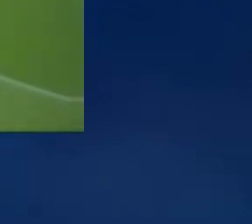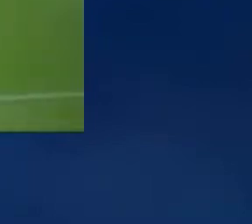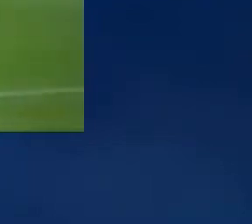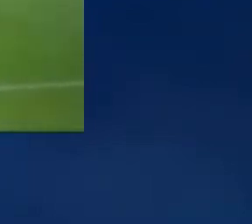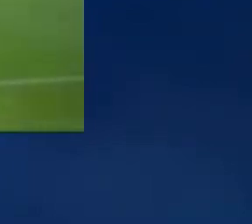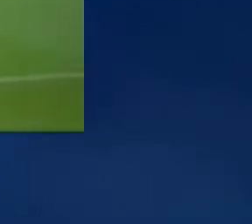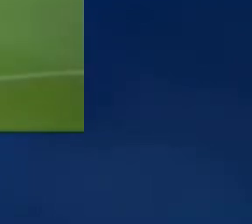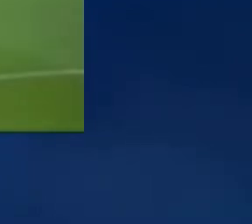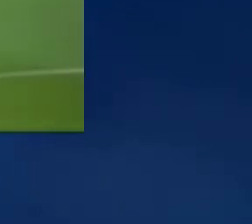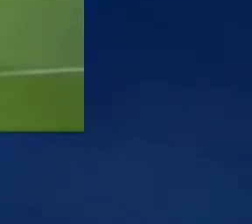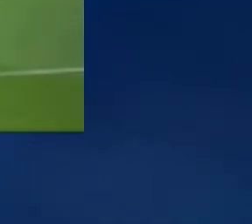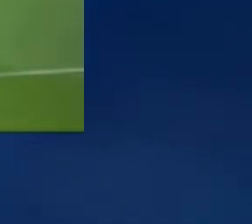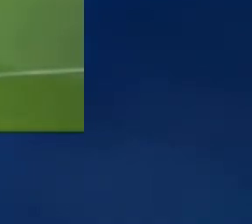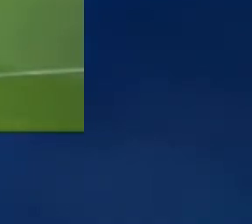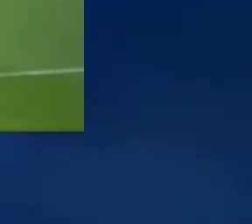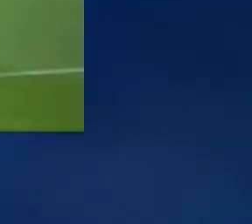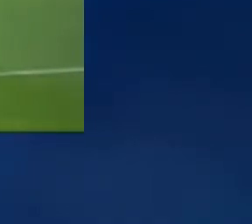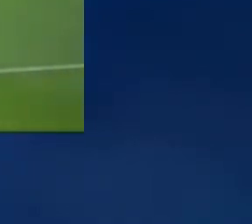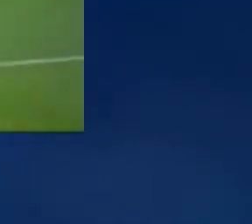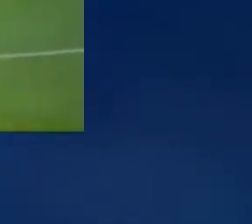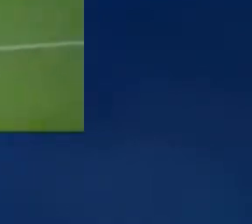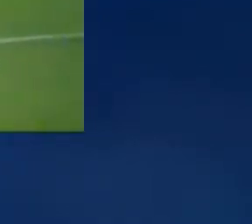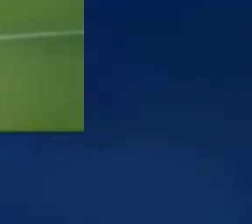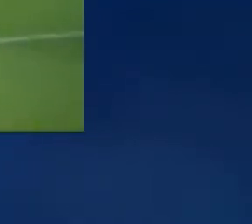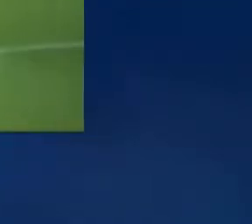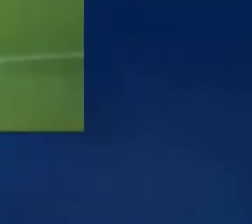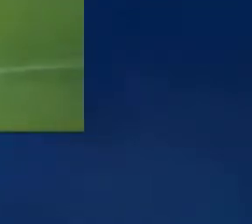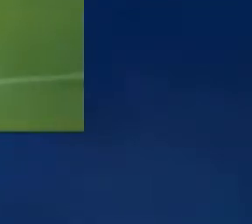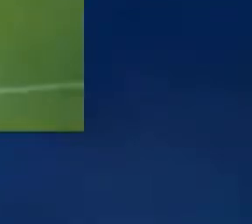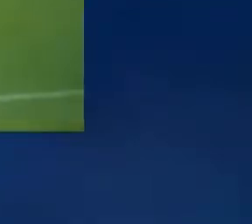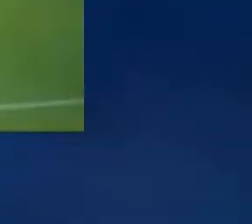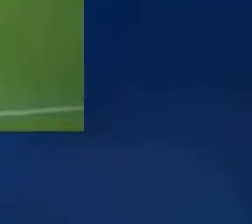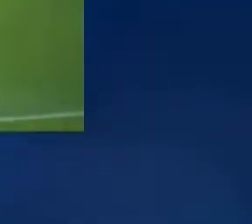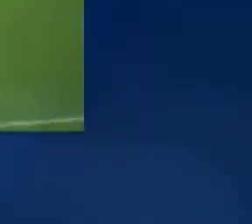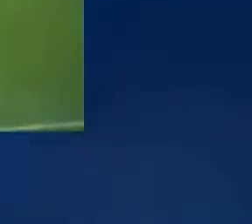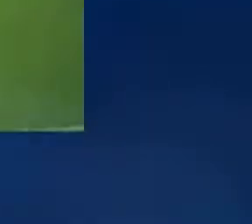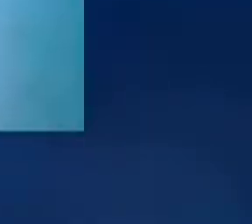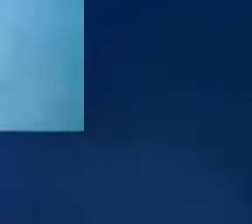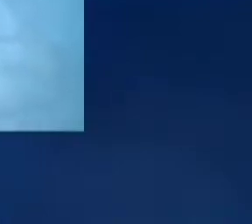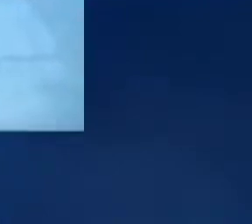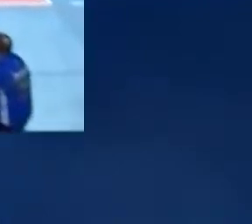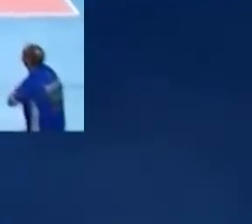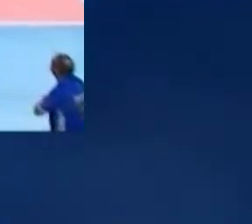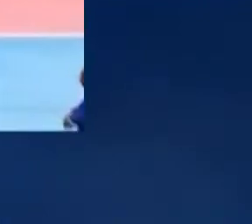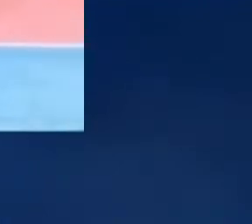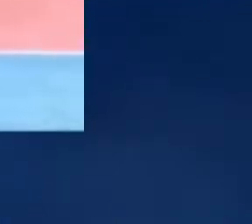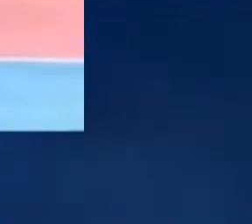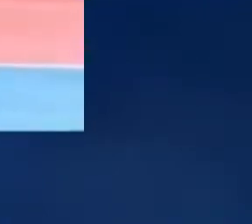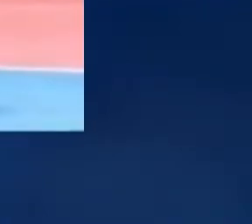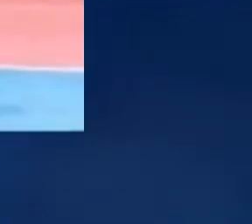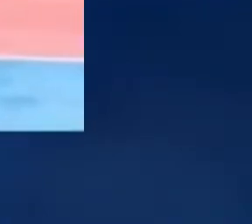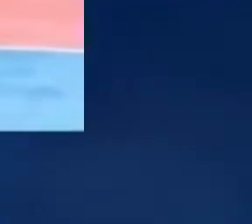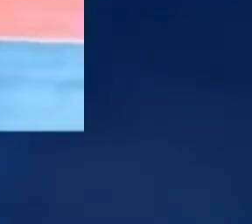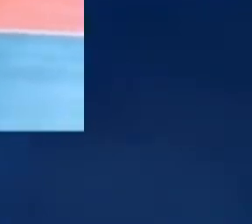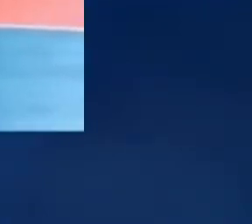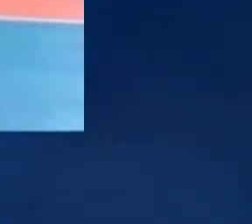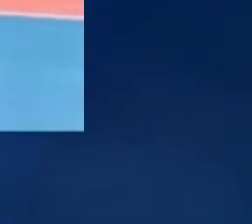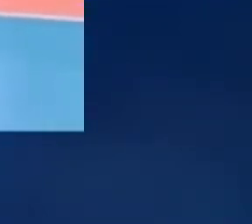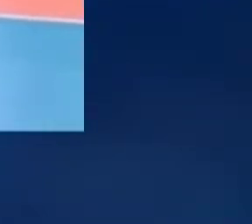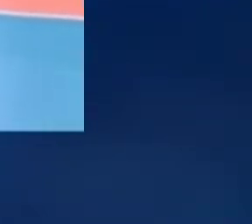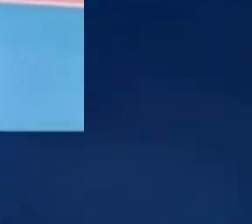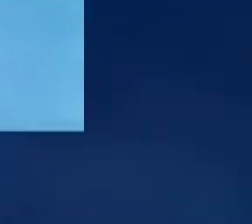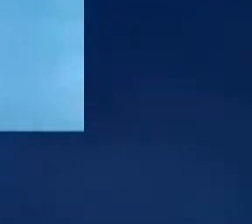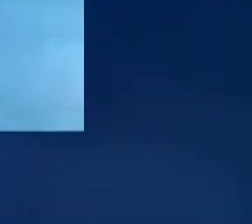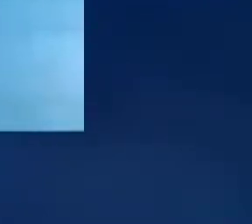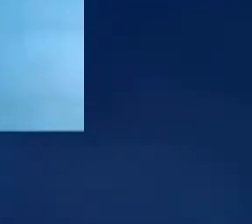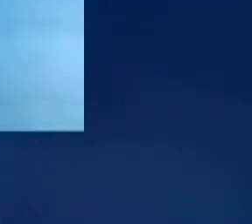Guarani vence Novo Horizontino e se afasta ainda mais da zona de rebaixamento. O Vôlei Renata vence São José